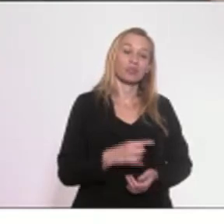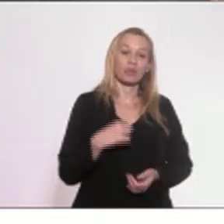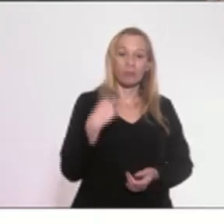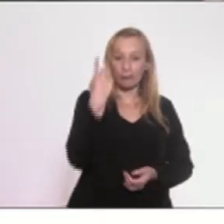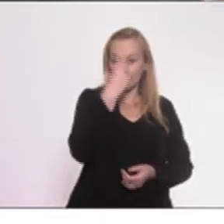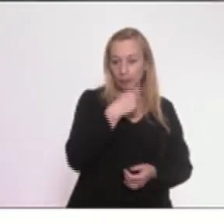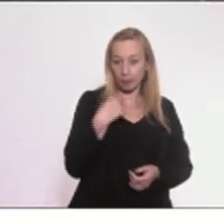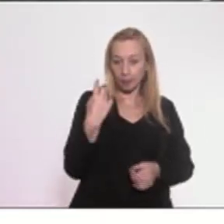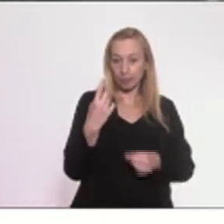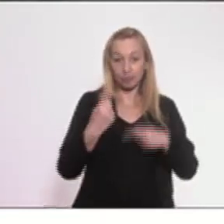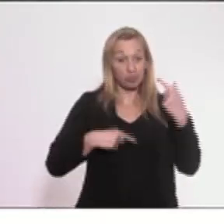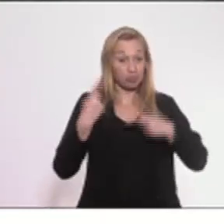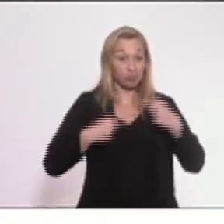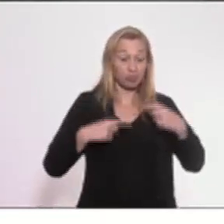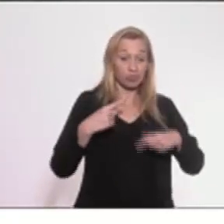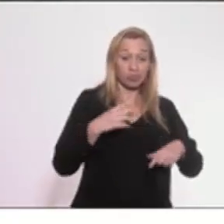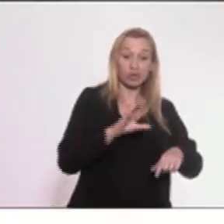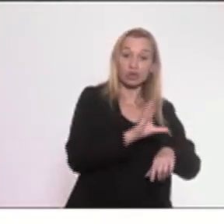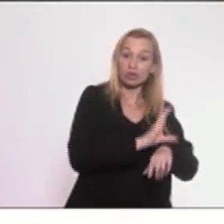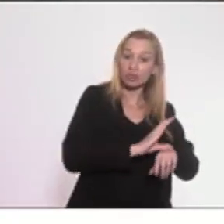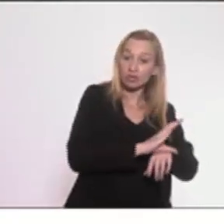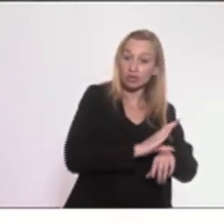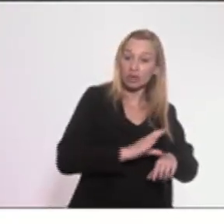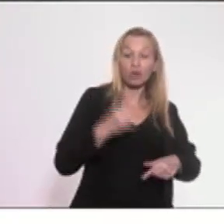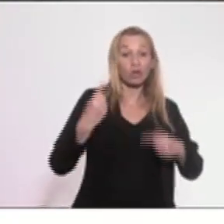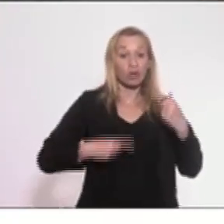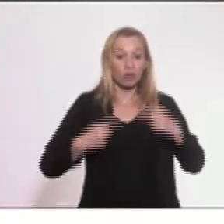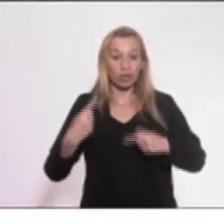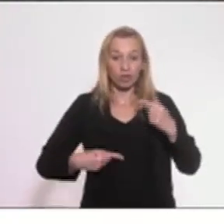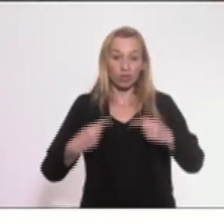constitucionalidade do projeto, ora debater como líder do governo.